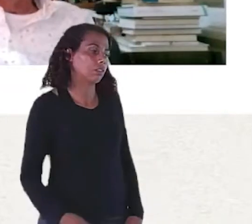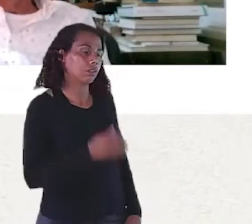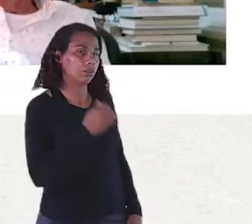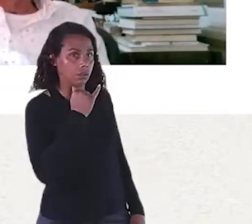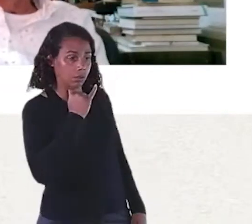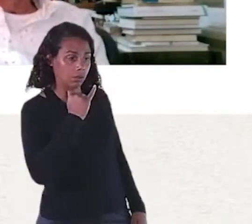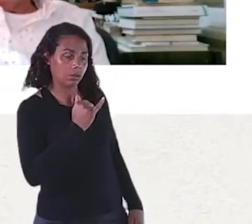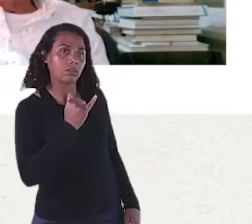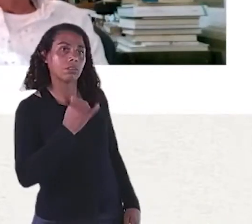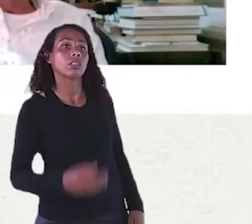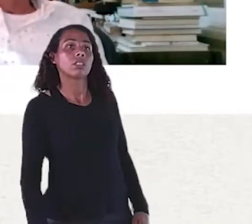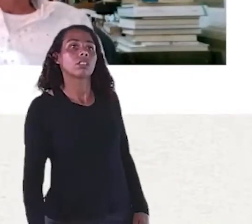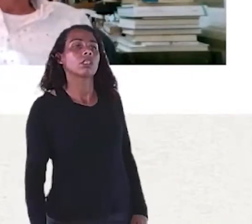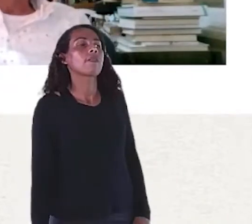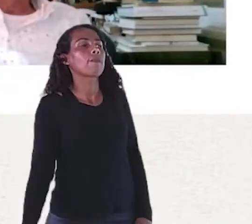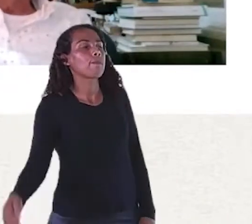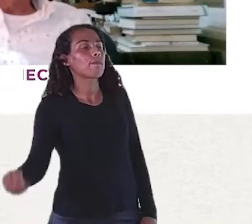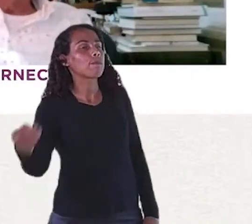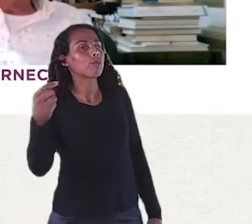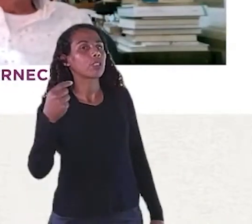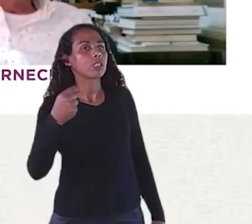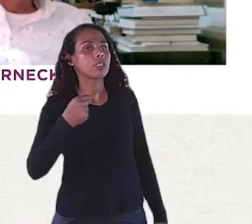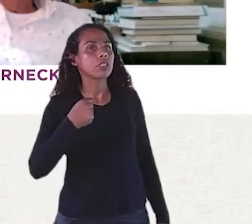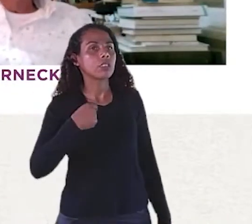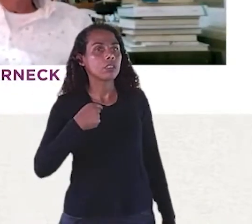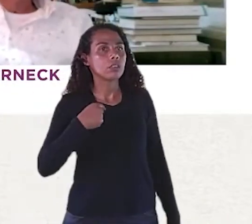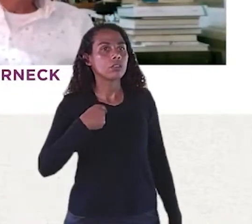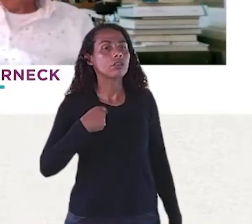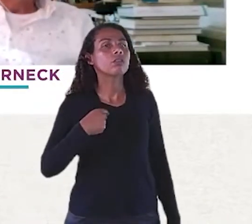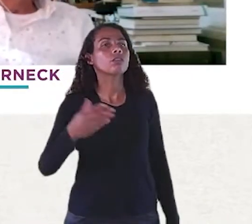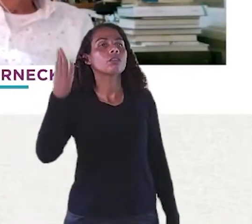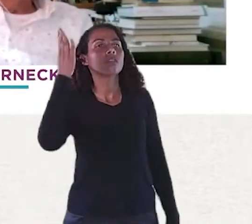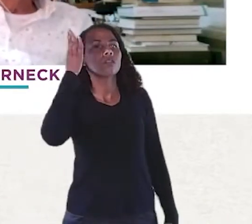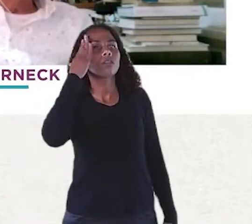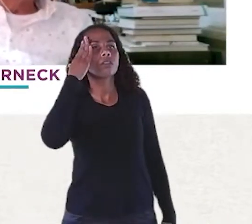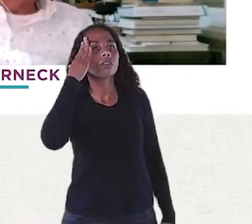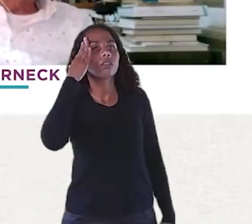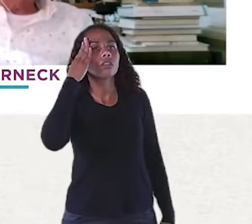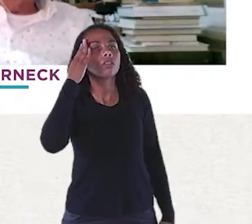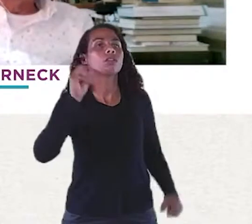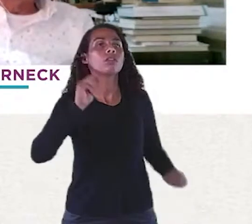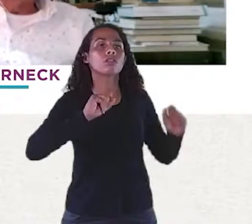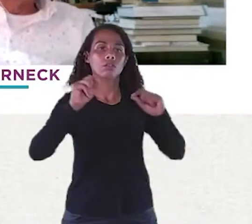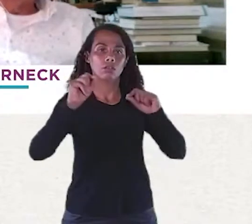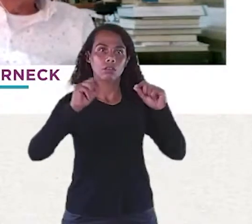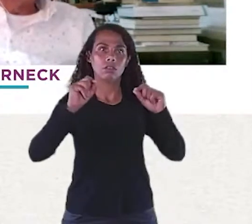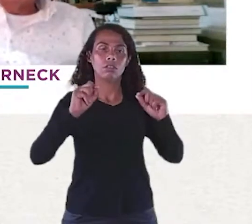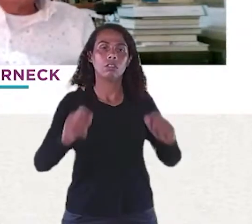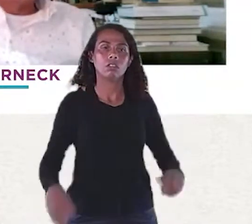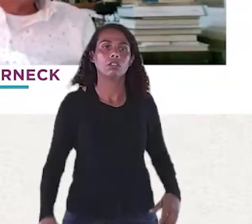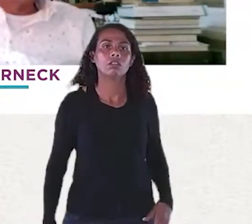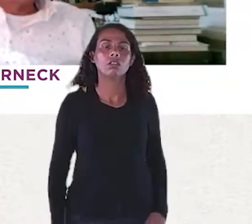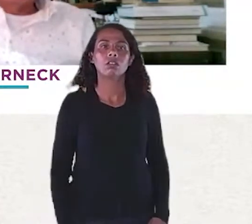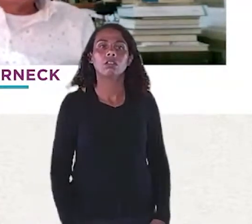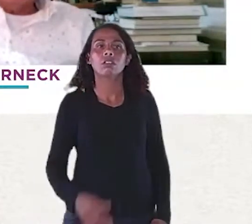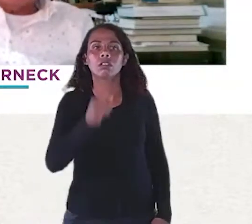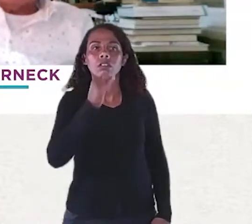falar com alguém que está começando, é o seguinte: grude-se nos melhores escritores que você